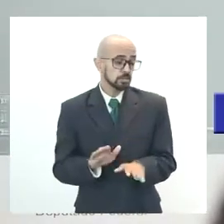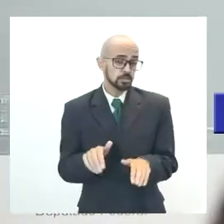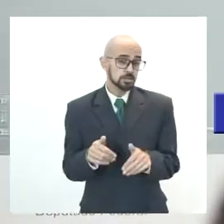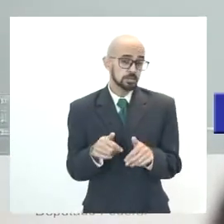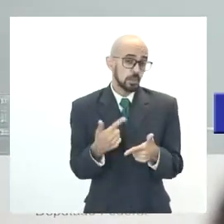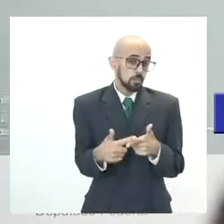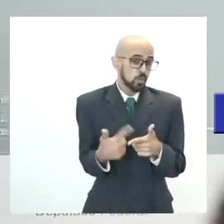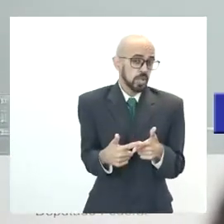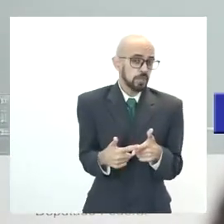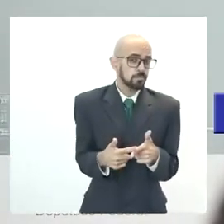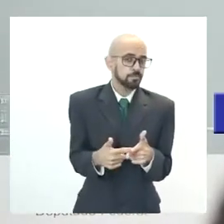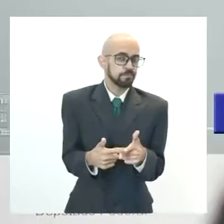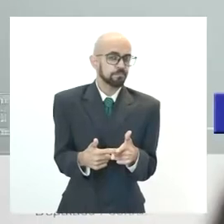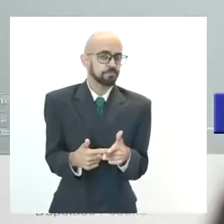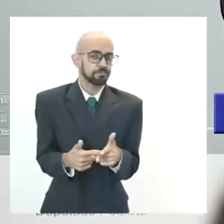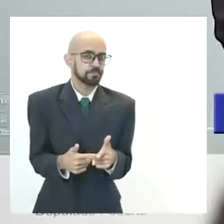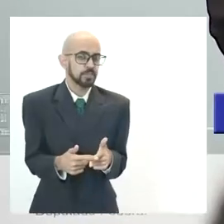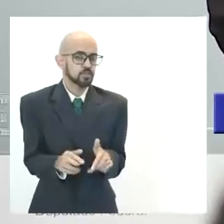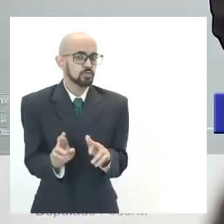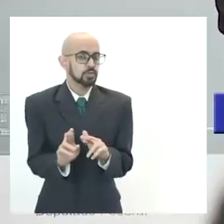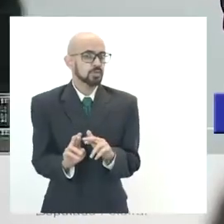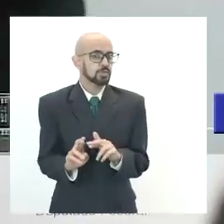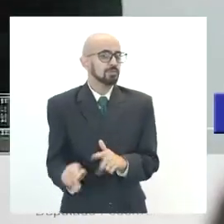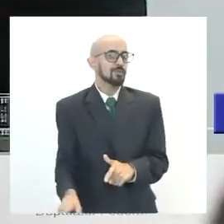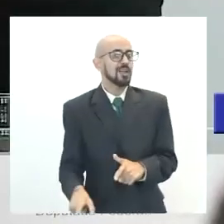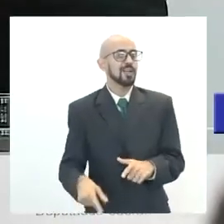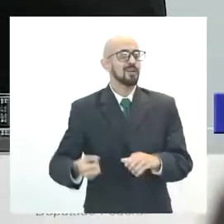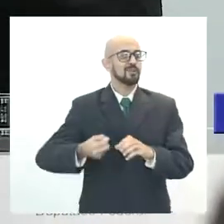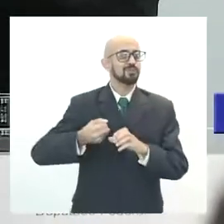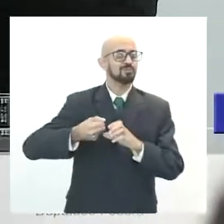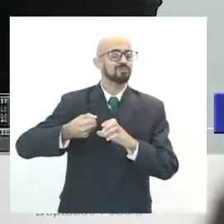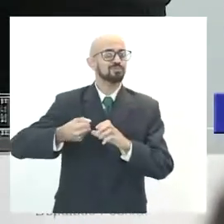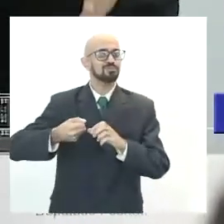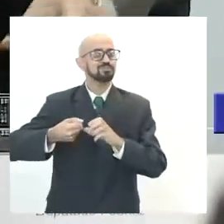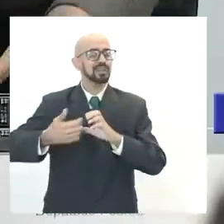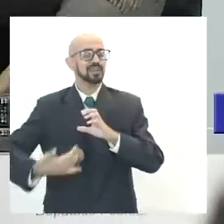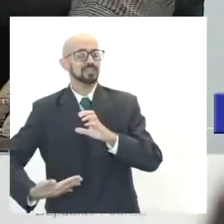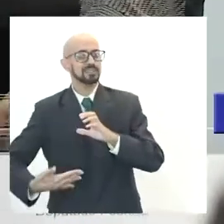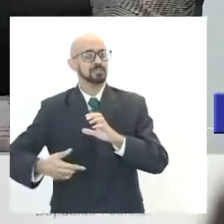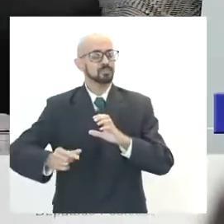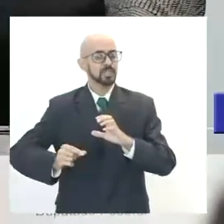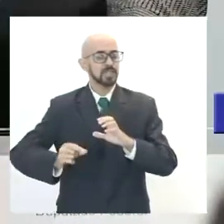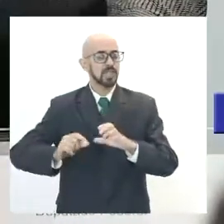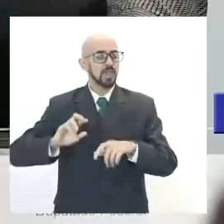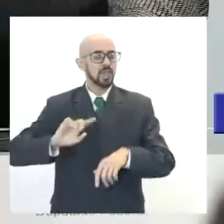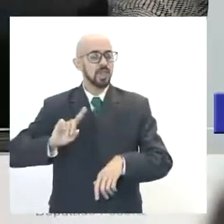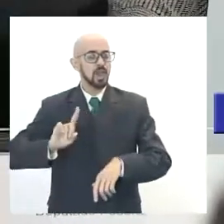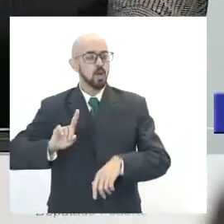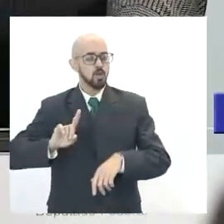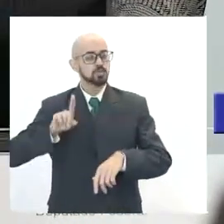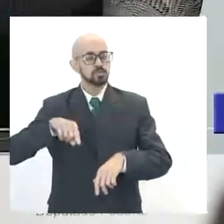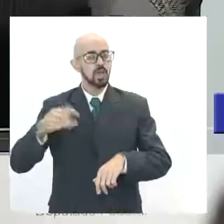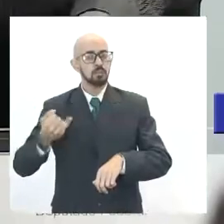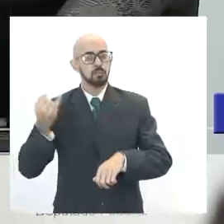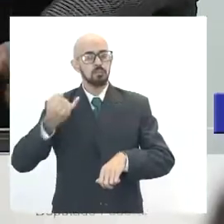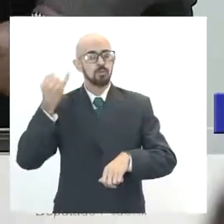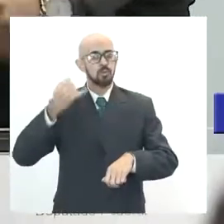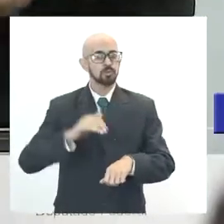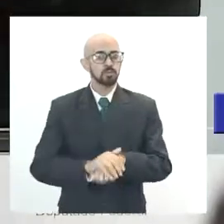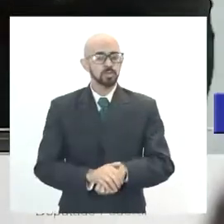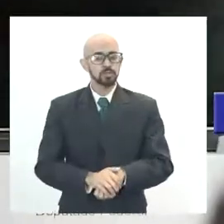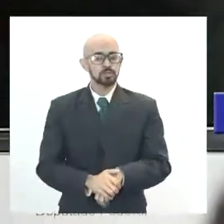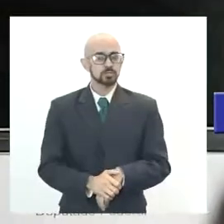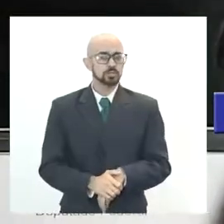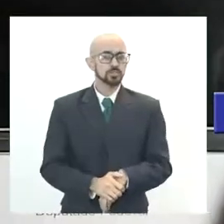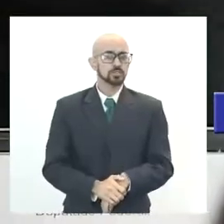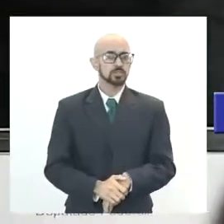é porque é isso não é um pequeno detalhe Tu tem uma relevância muito grande